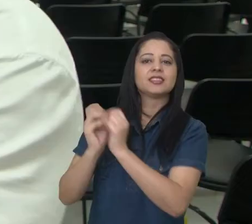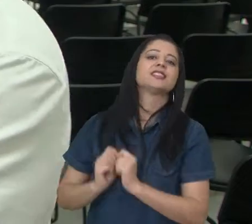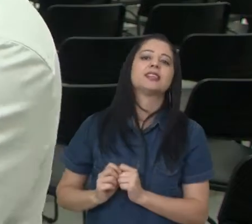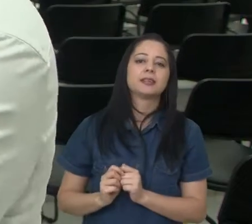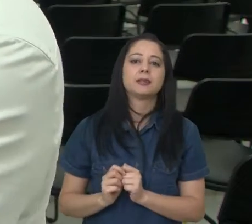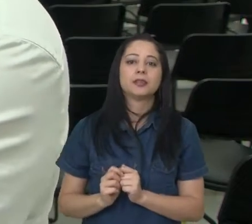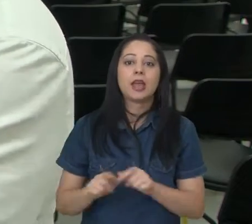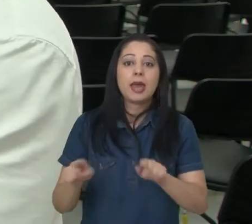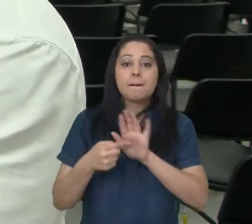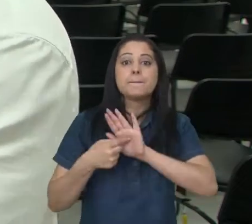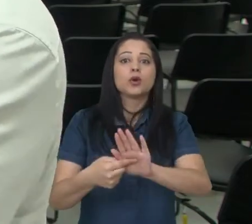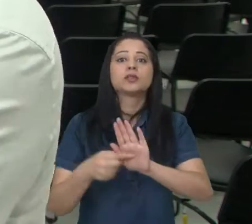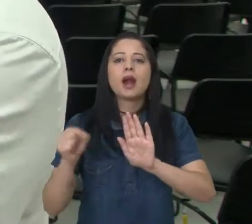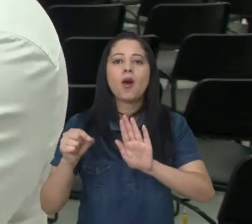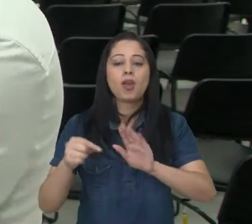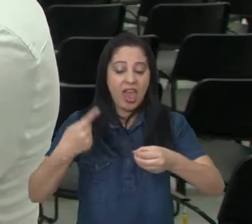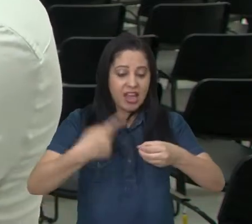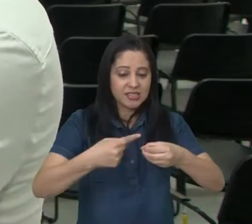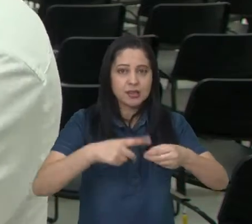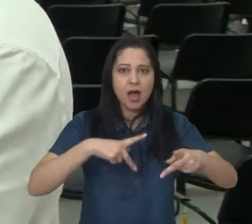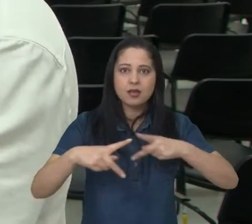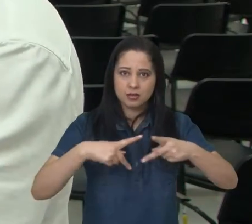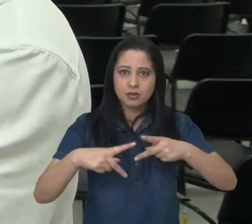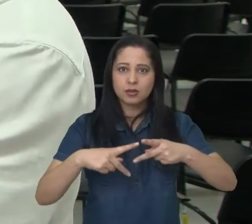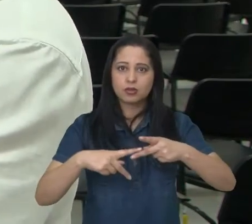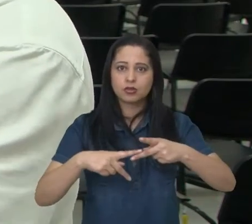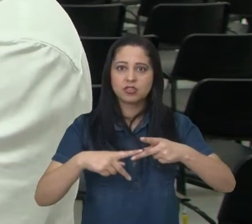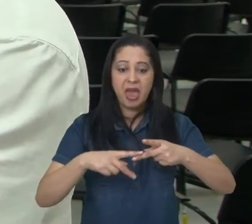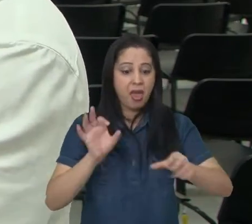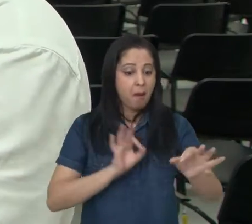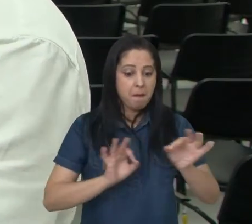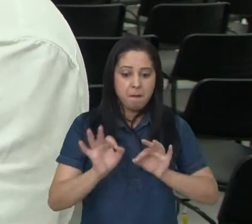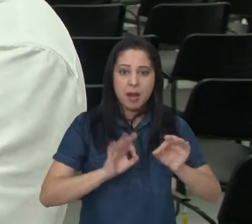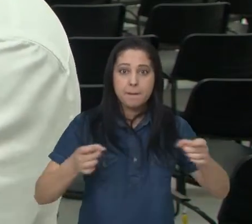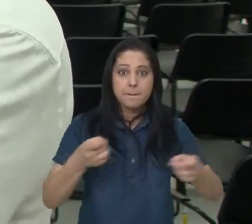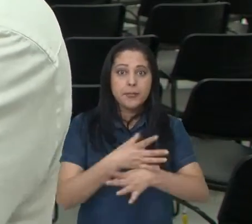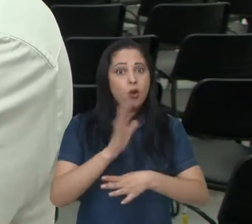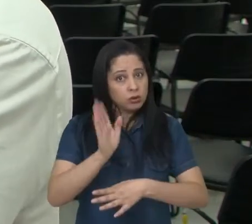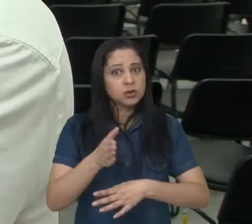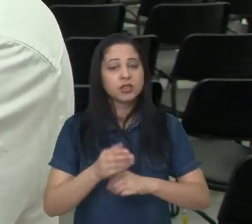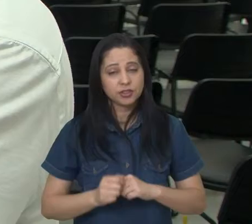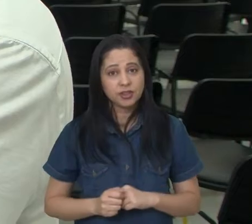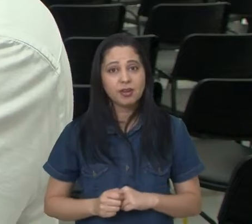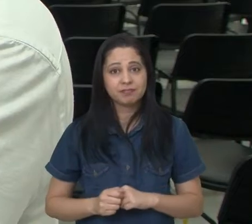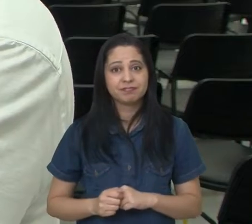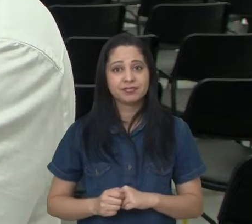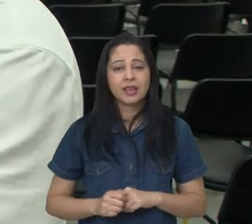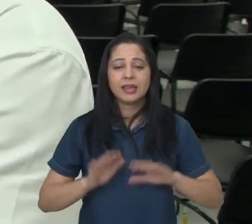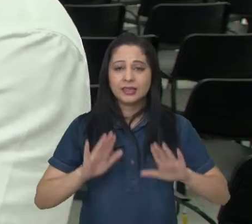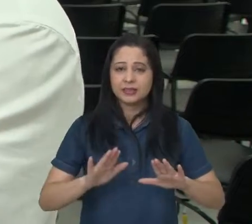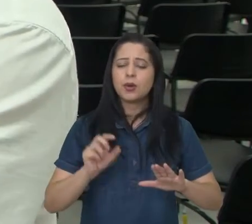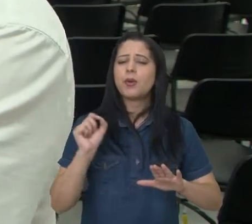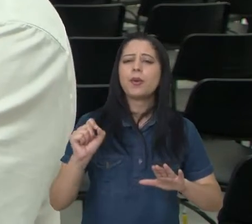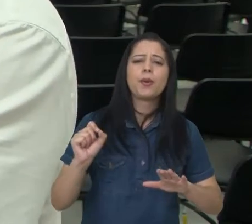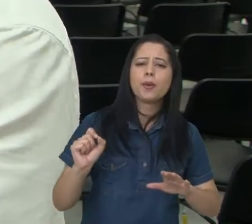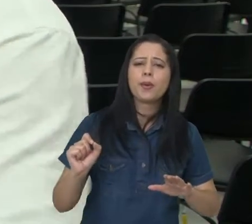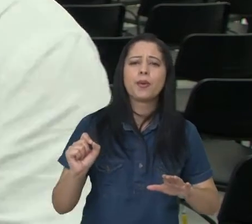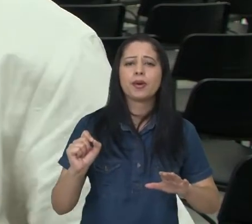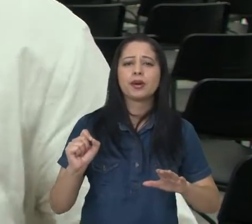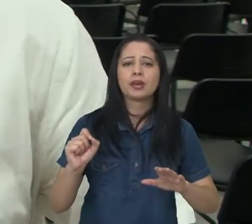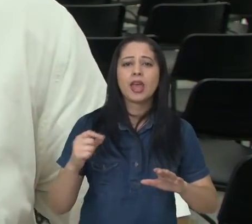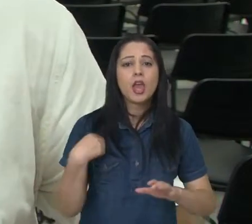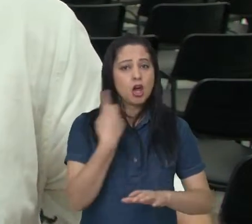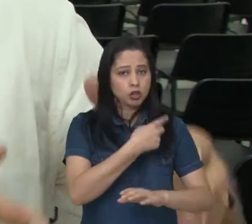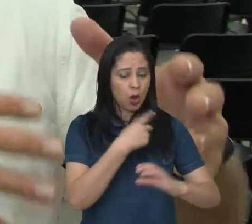campeão, entrar para ajudar e mostrar que a cidade ela tem um preparo independente das situações que nós passamos. E essa situação